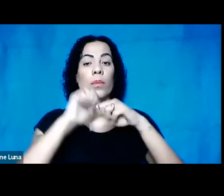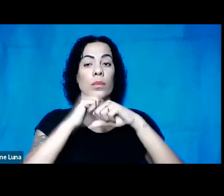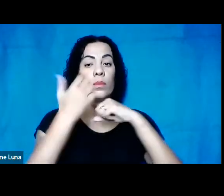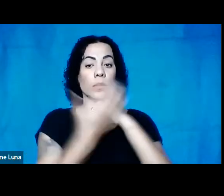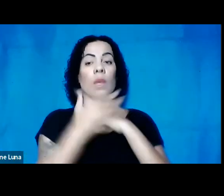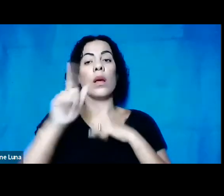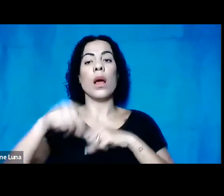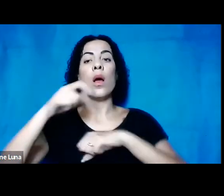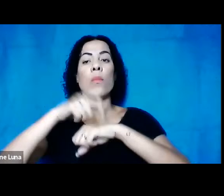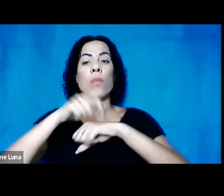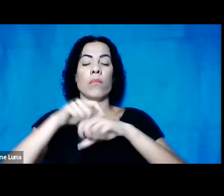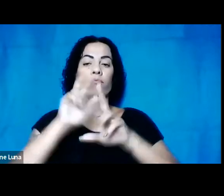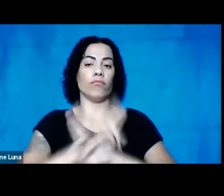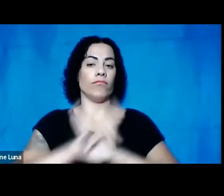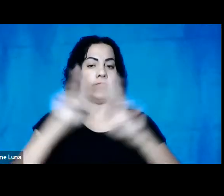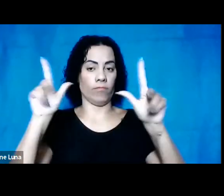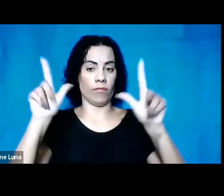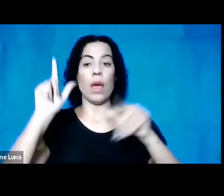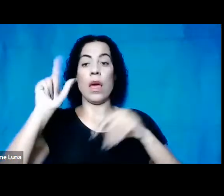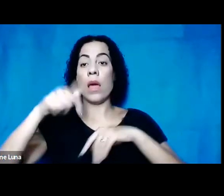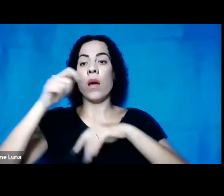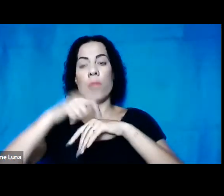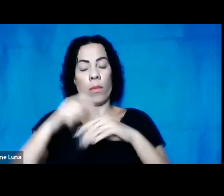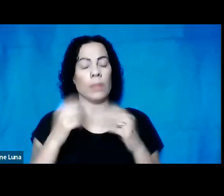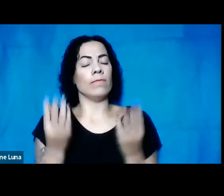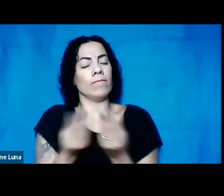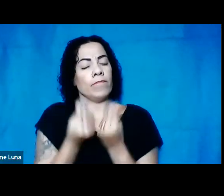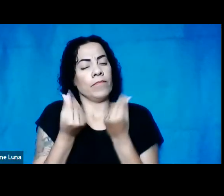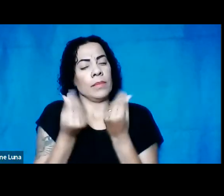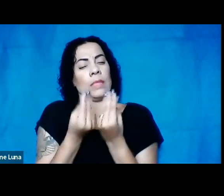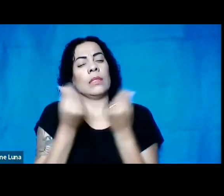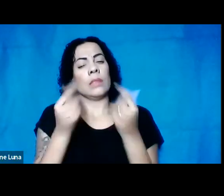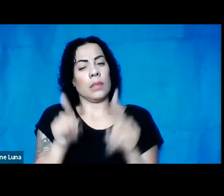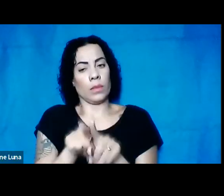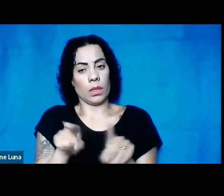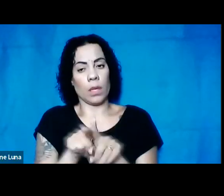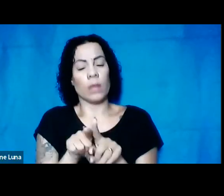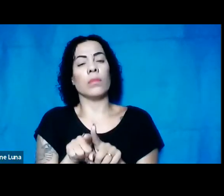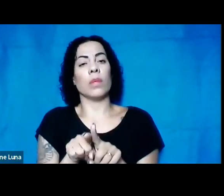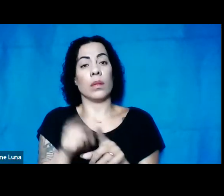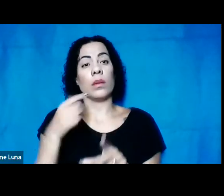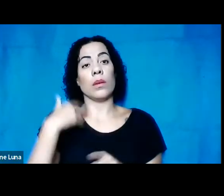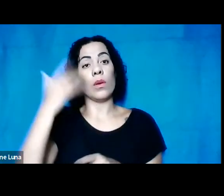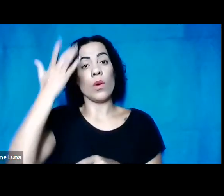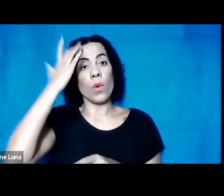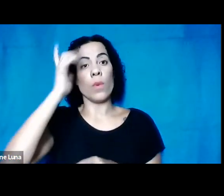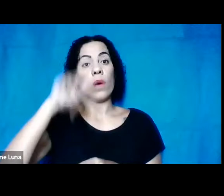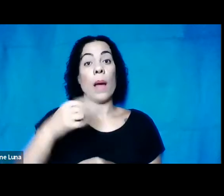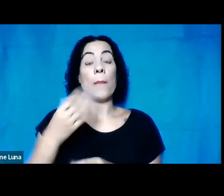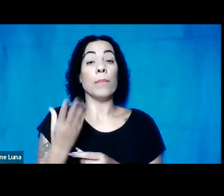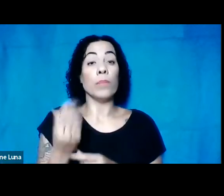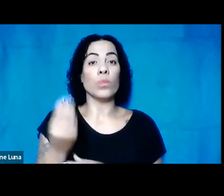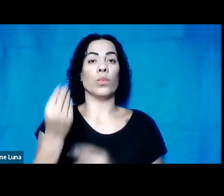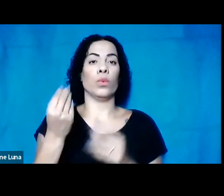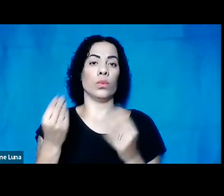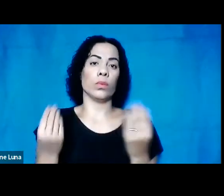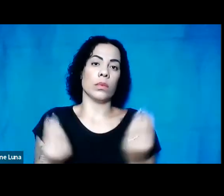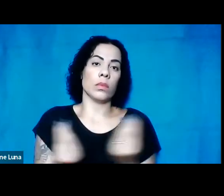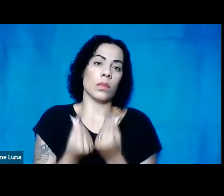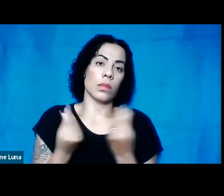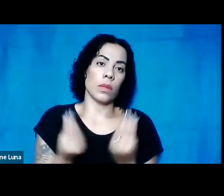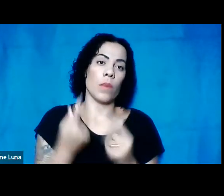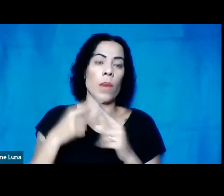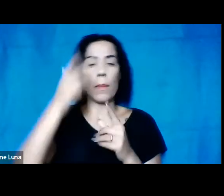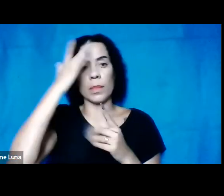momento diferente, é um momento super delicado também. Aliás, eu acho que muito delicado, né? Porque as pessoas, não, vamos